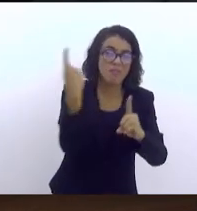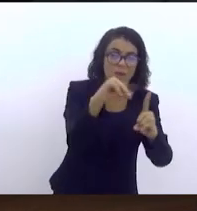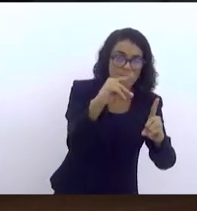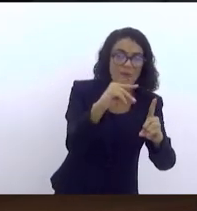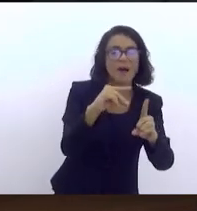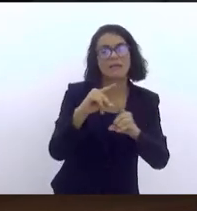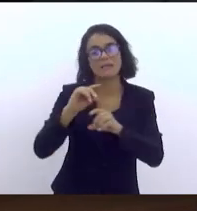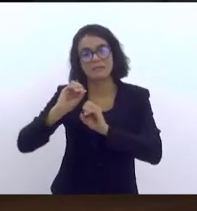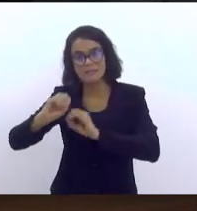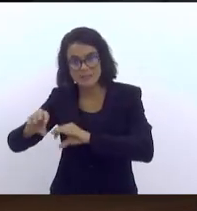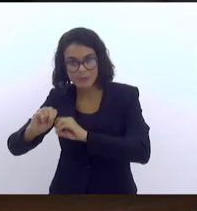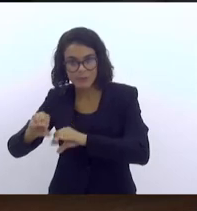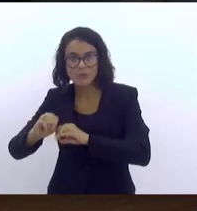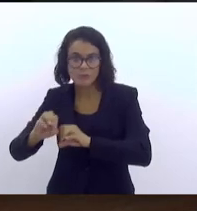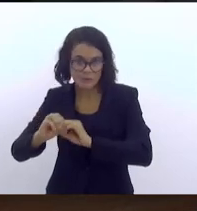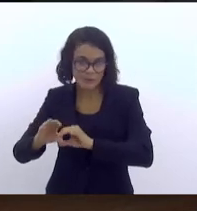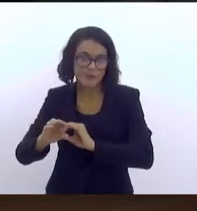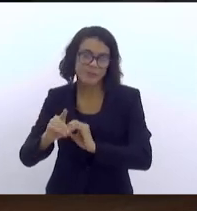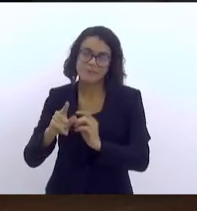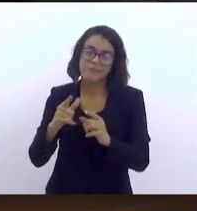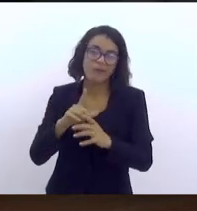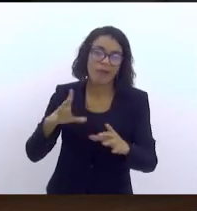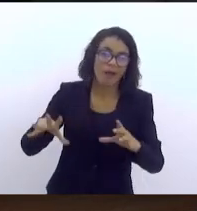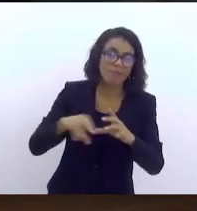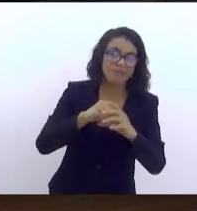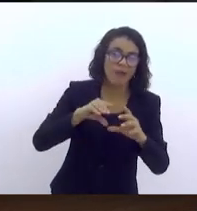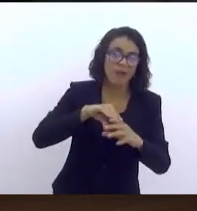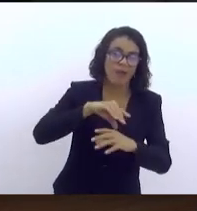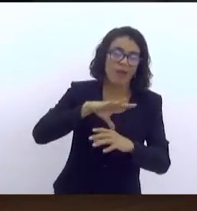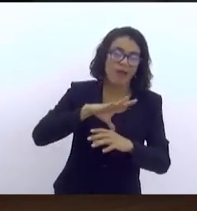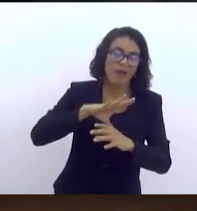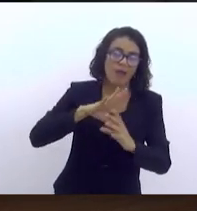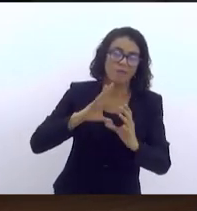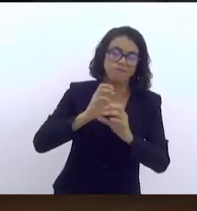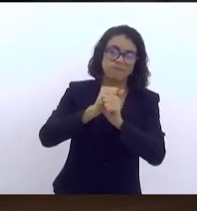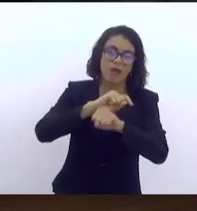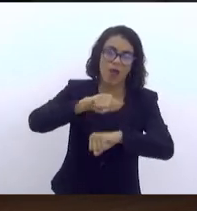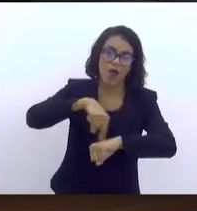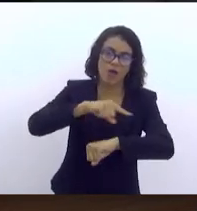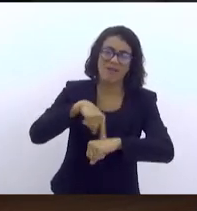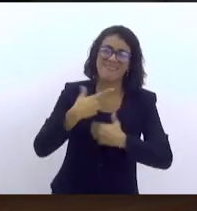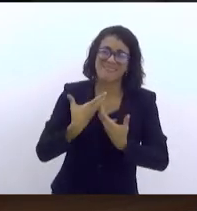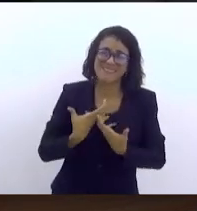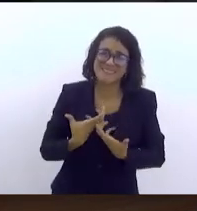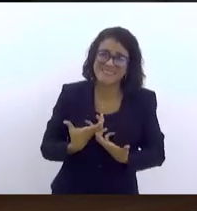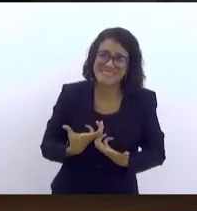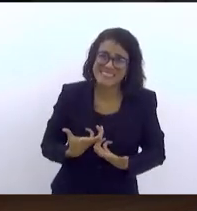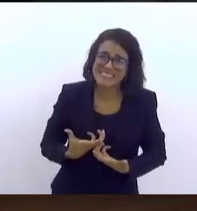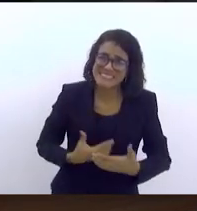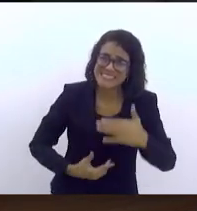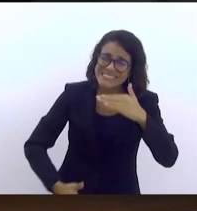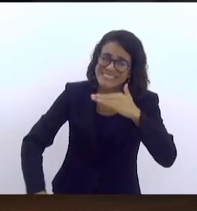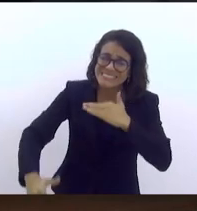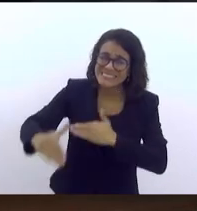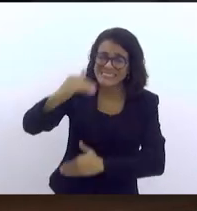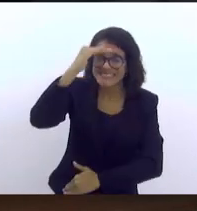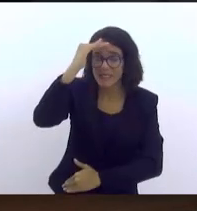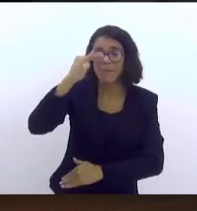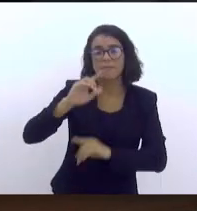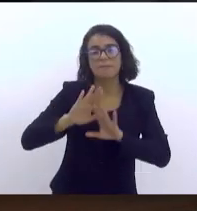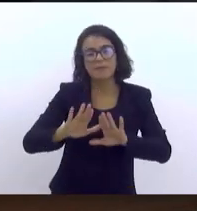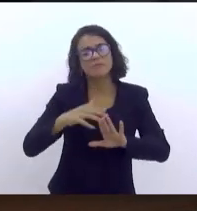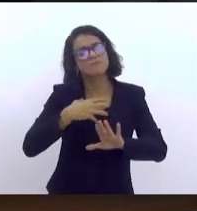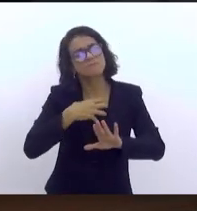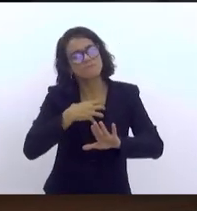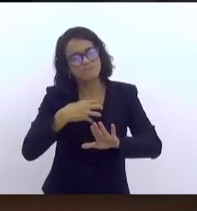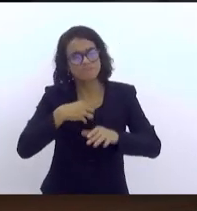o compromisso que já não caberia mais a carga horária isso tudo cansativo isso é exaustivo mas eu